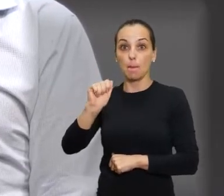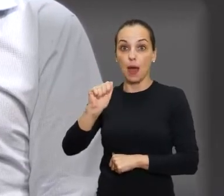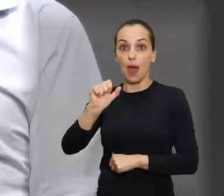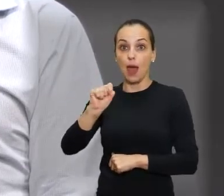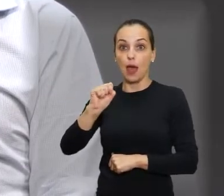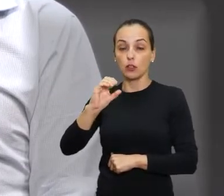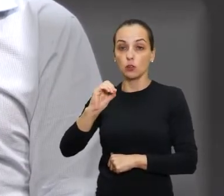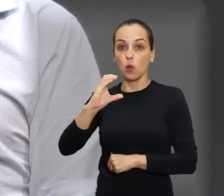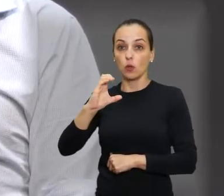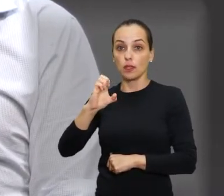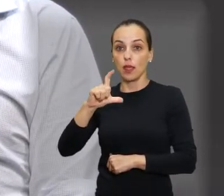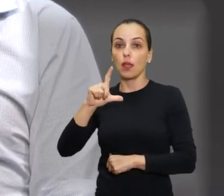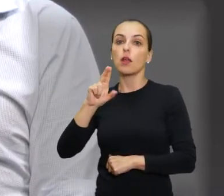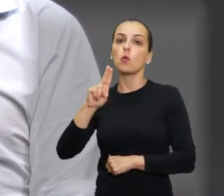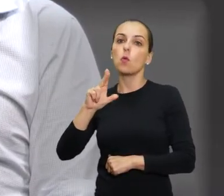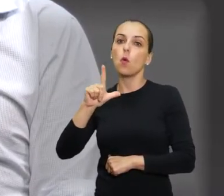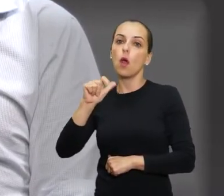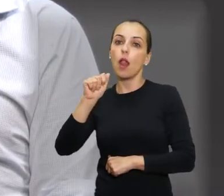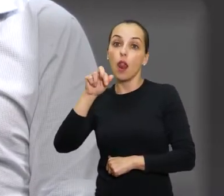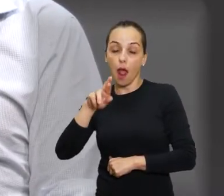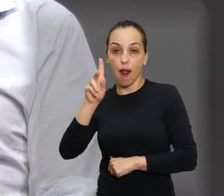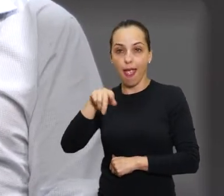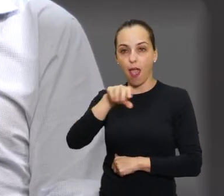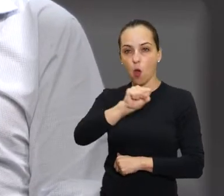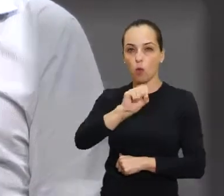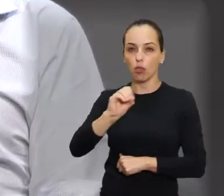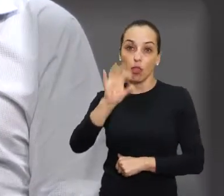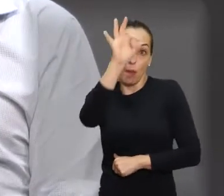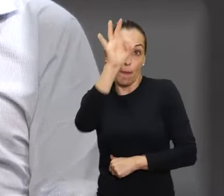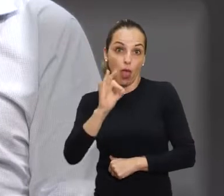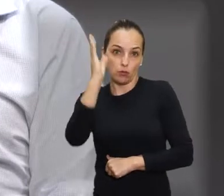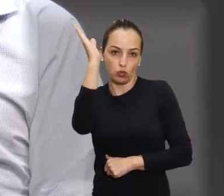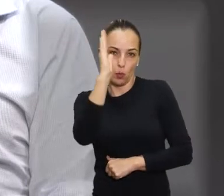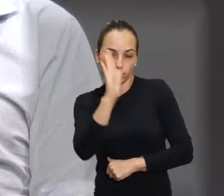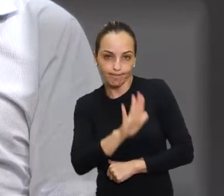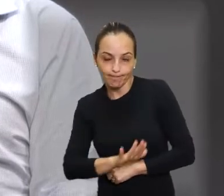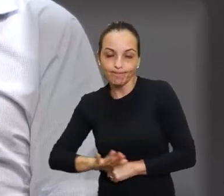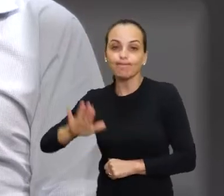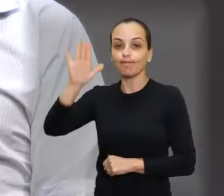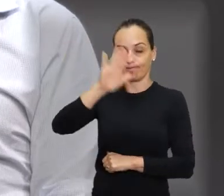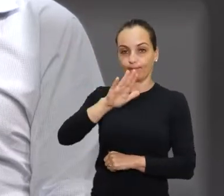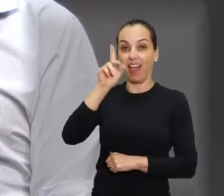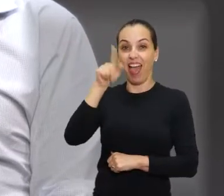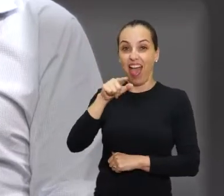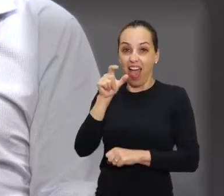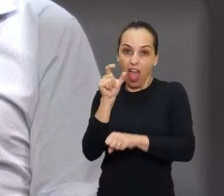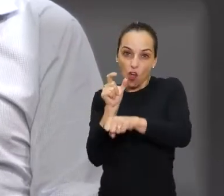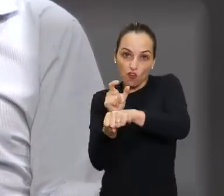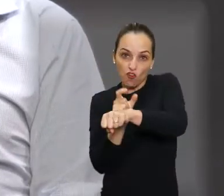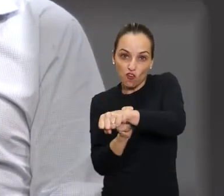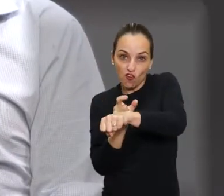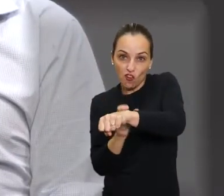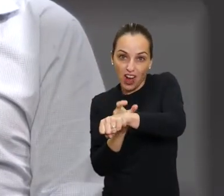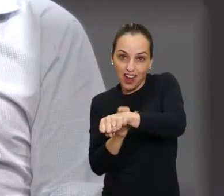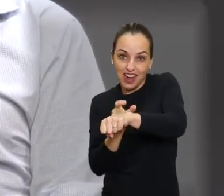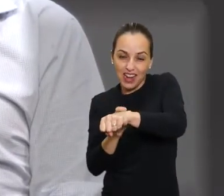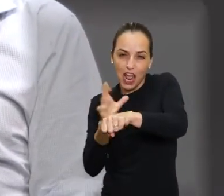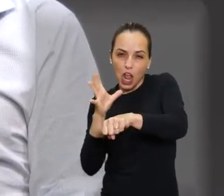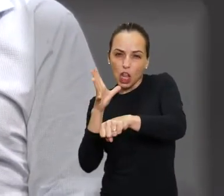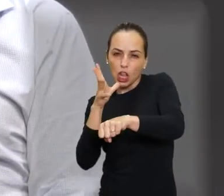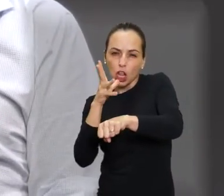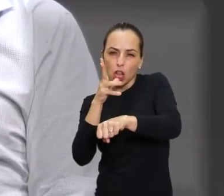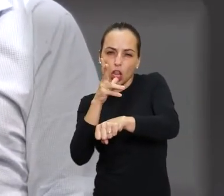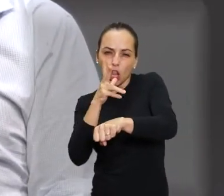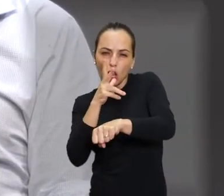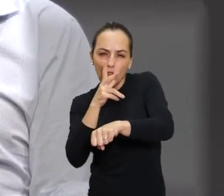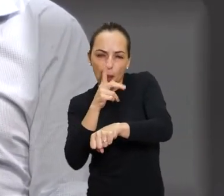de pele que a gente tem, cerca de 80% é o carcinoma basocelular. O carcinoma basocelular basicamente é uma